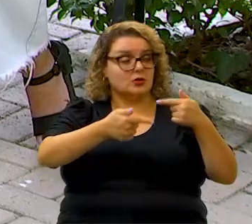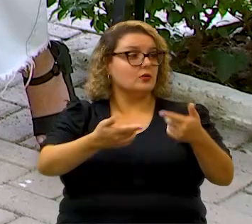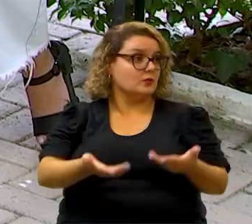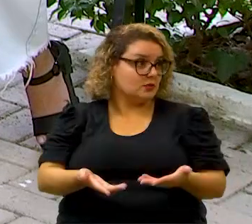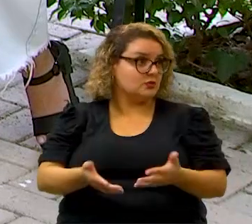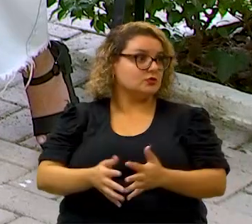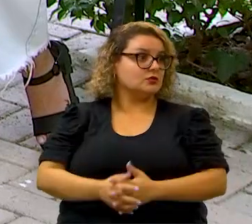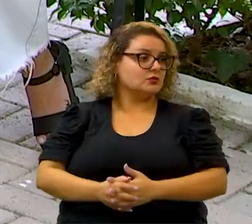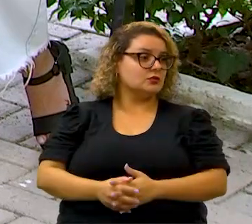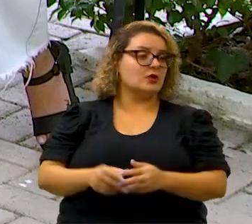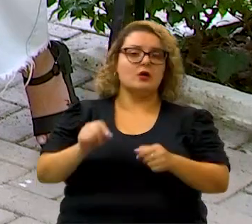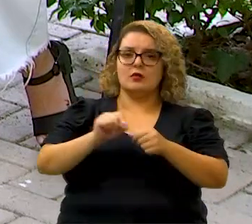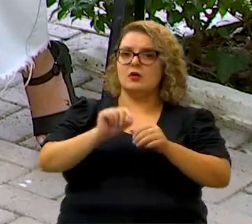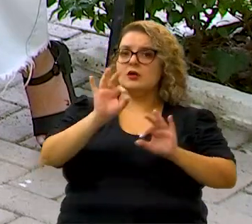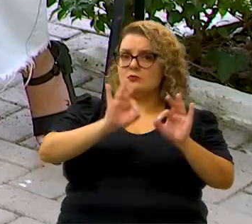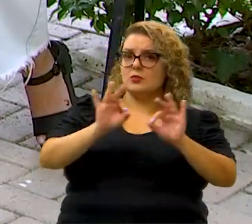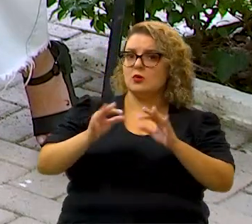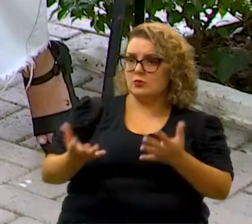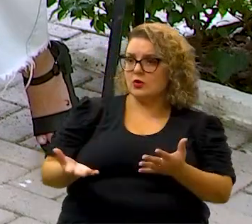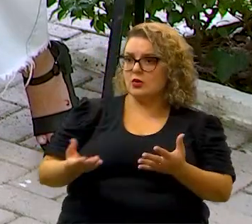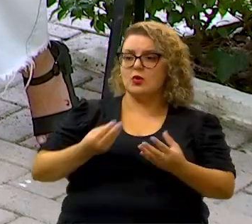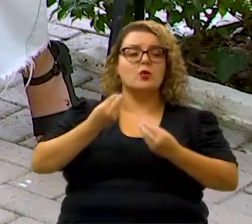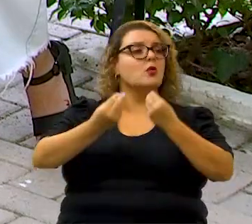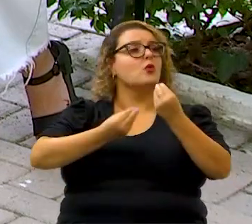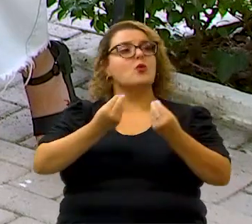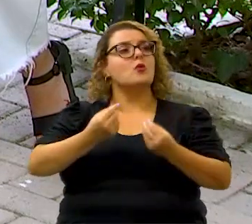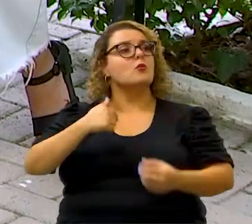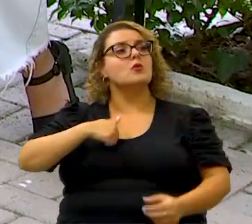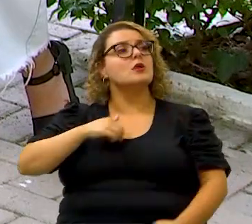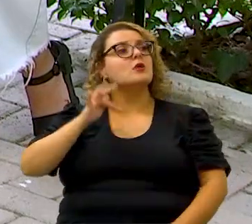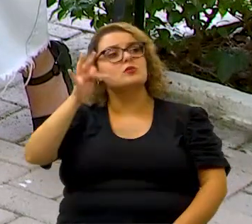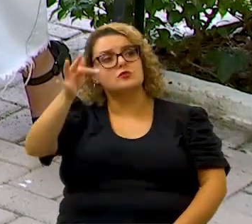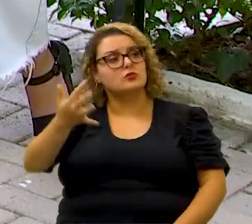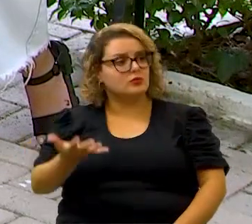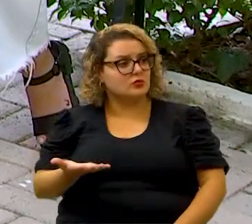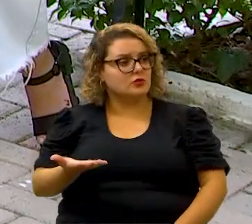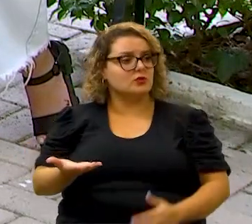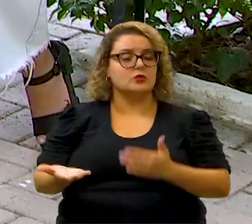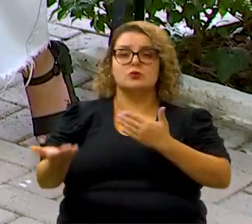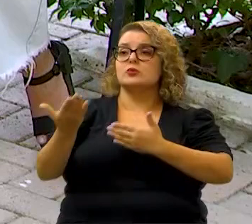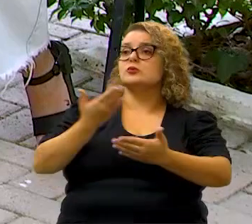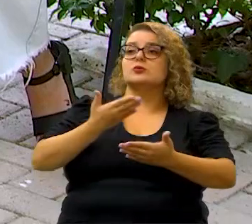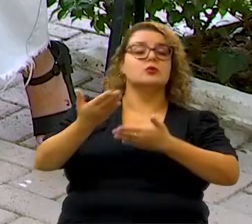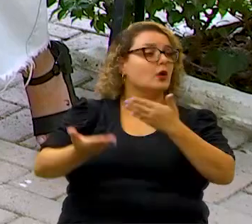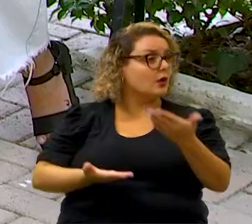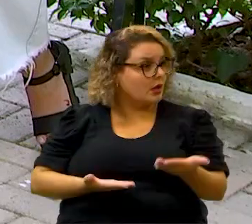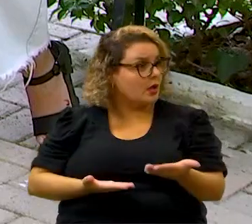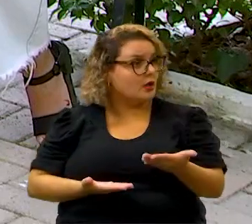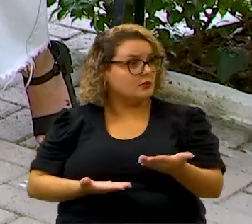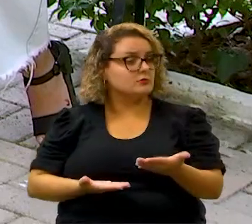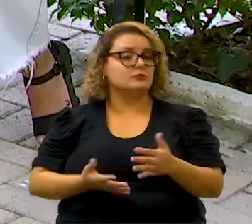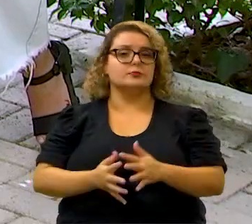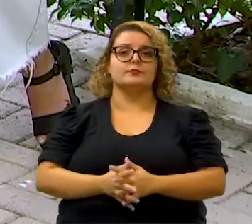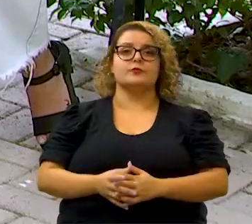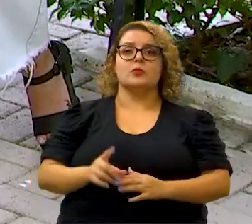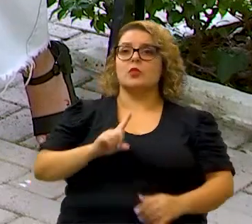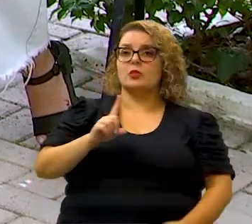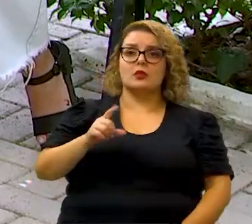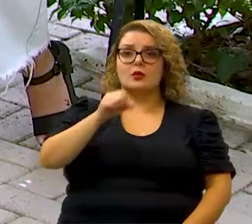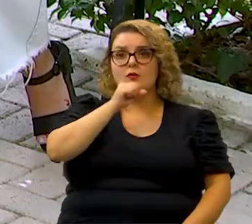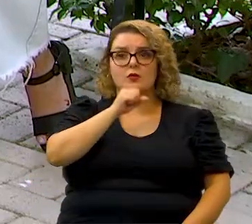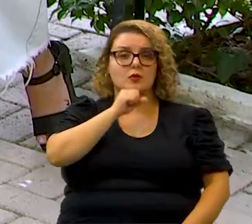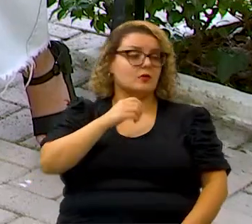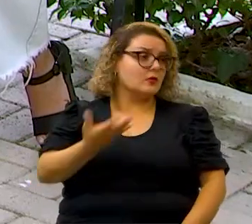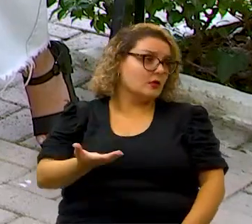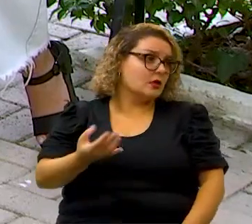a nova geração fazer uma projeção, né? Como é que eu quero ficar, né? Trocar, porque a gente só